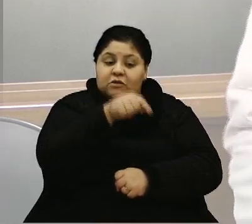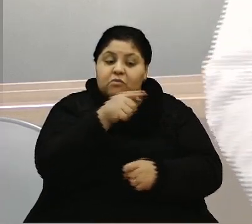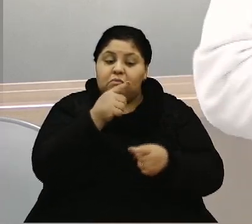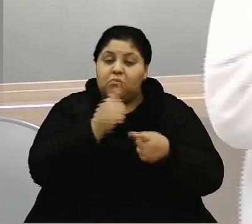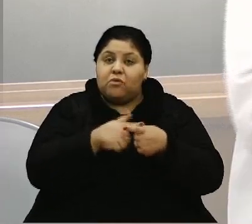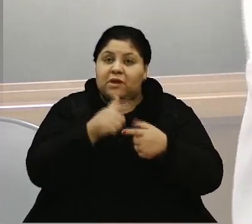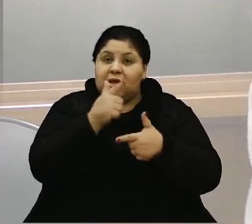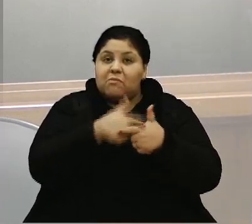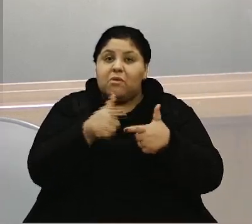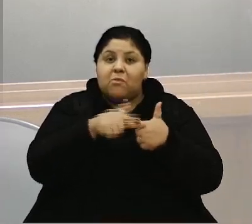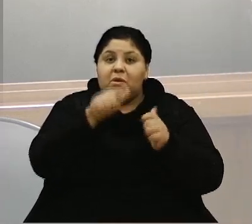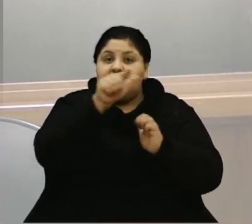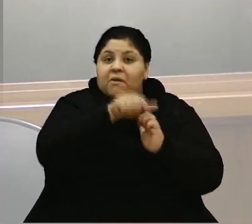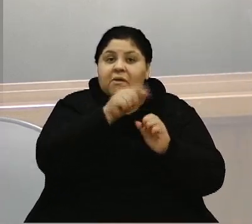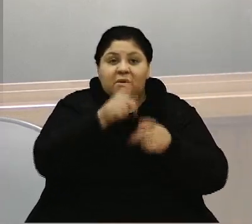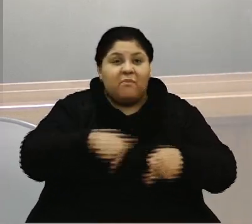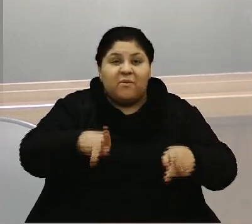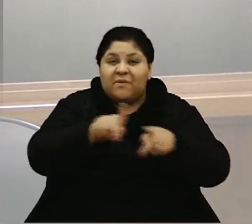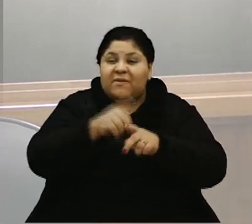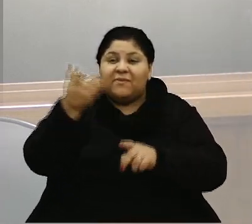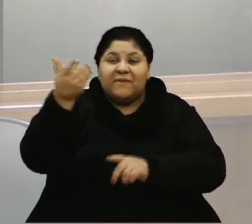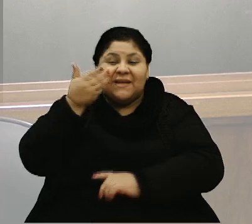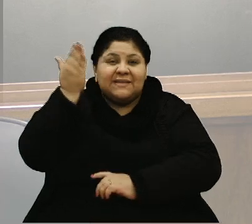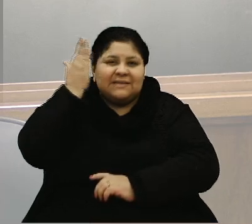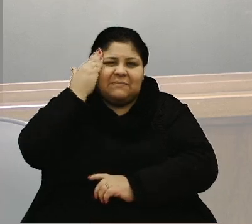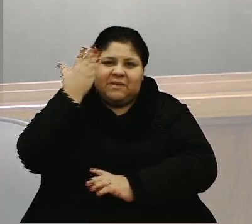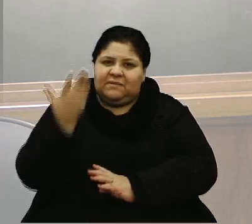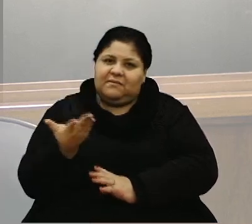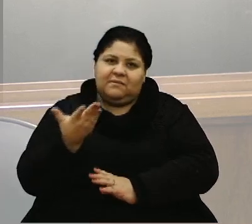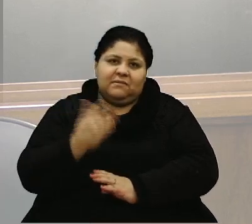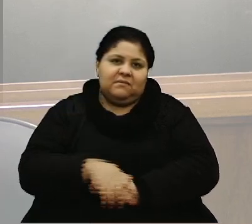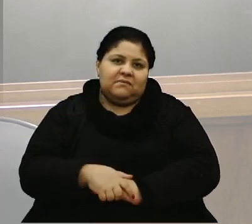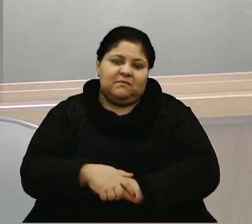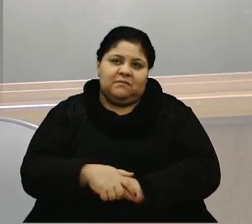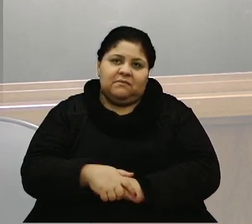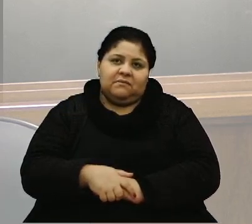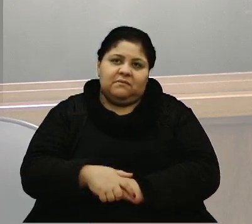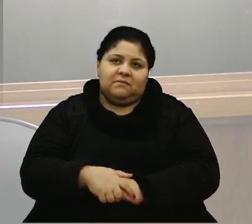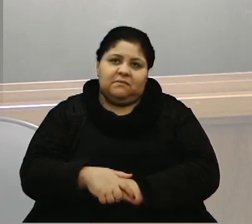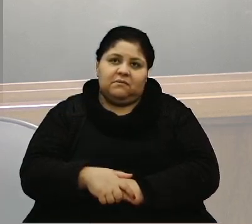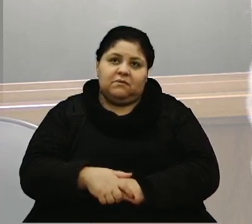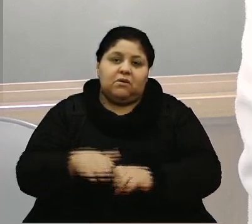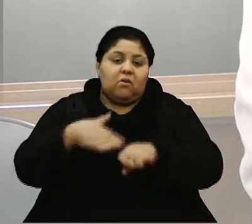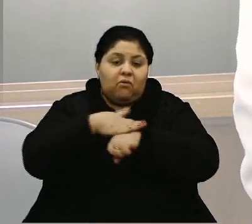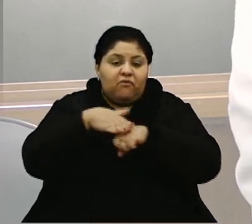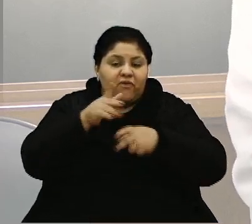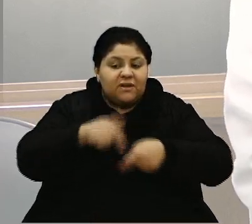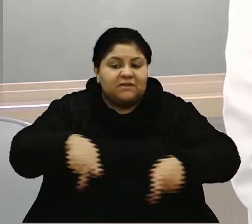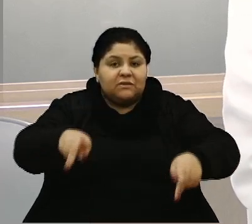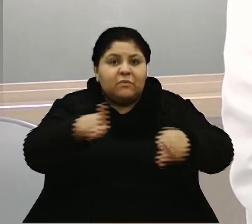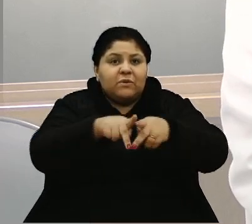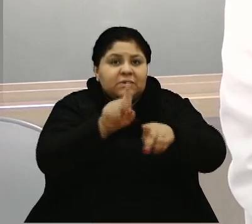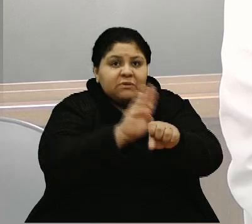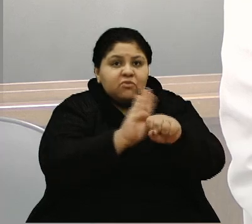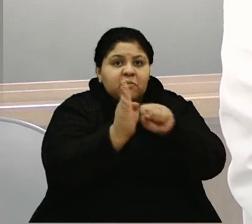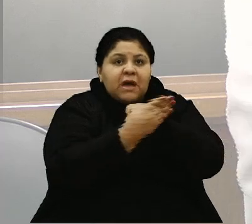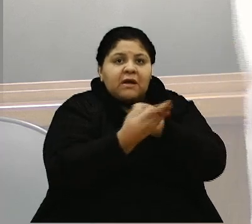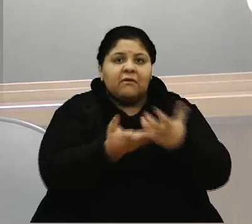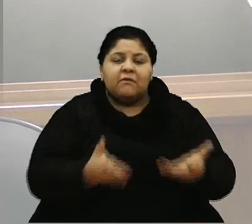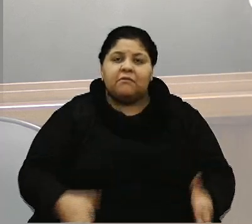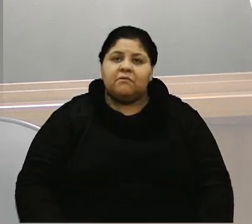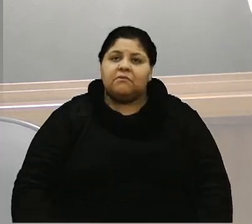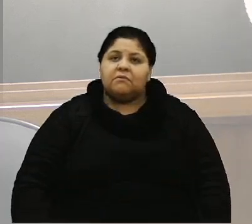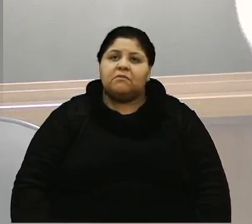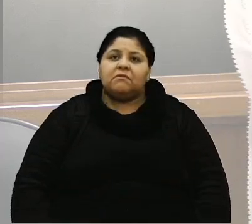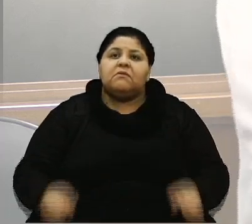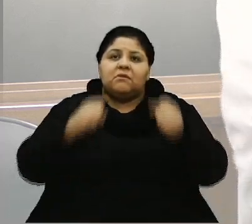empresa. A população não quer saber. Vamos lá. Conversem lá com a população do Mariane. Digam